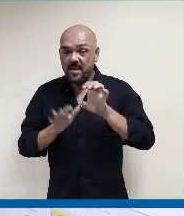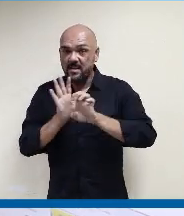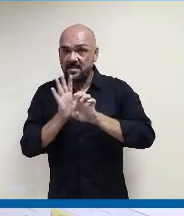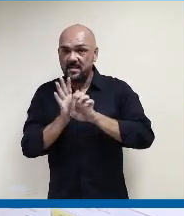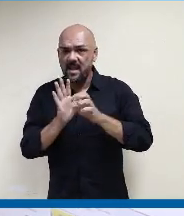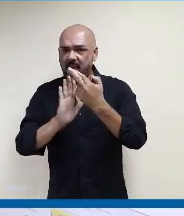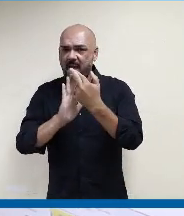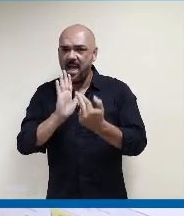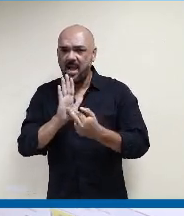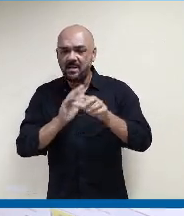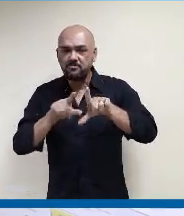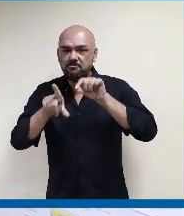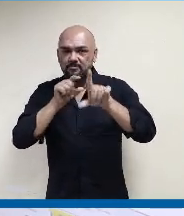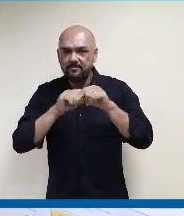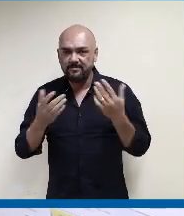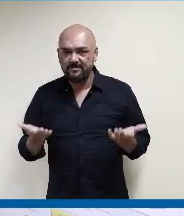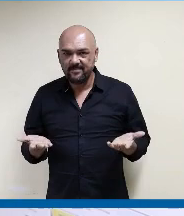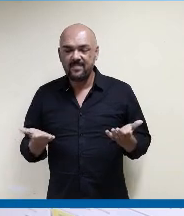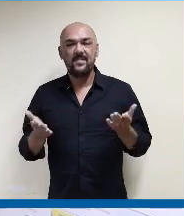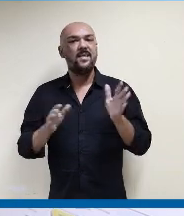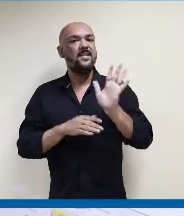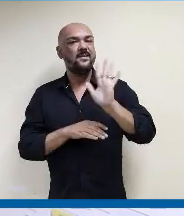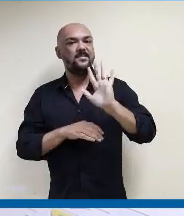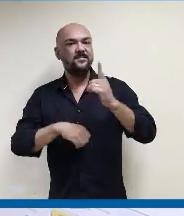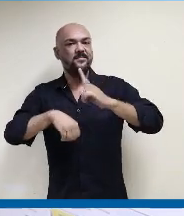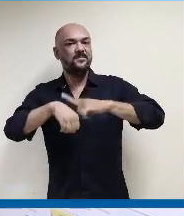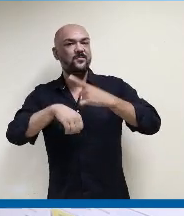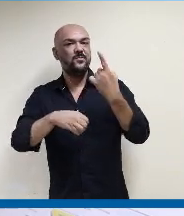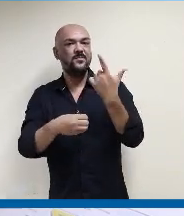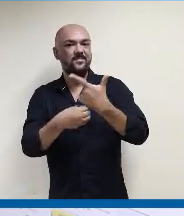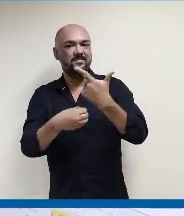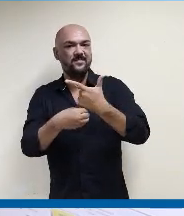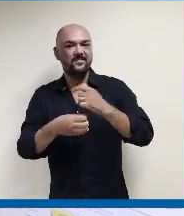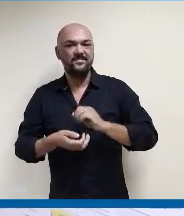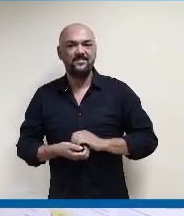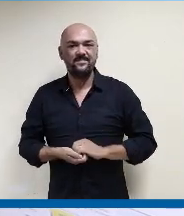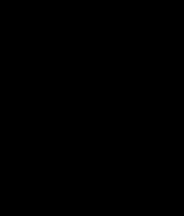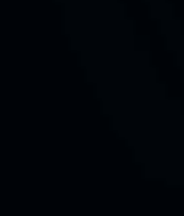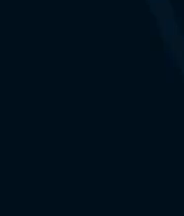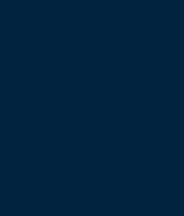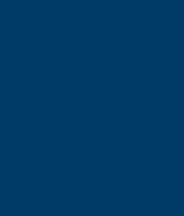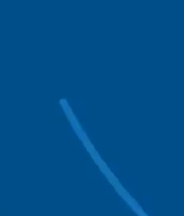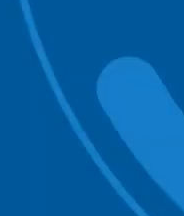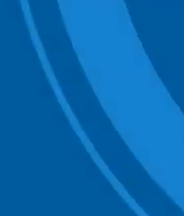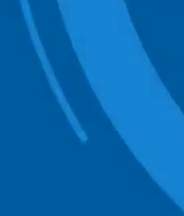os editais com todas as regras dessas eleições até o próximo minuto 62